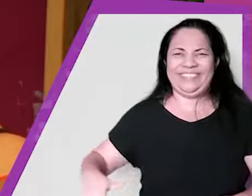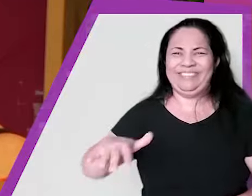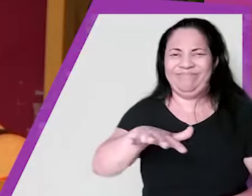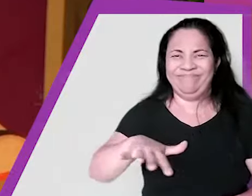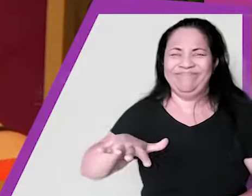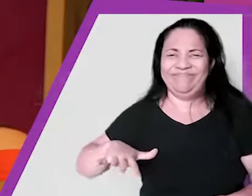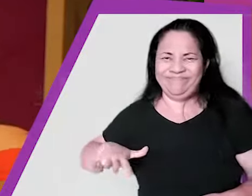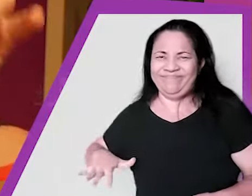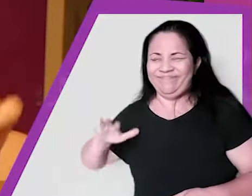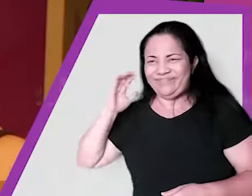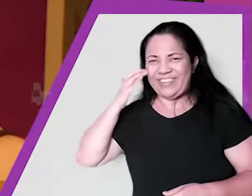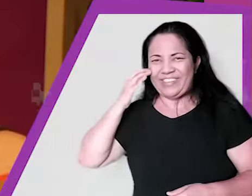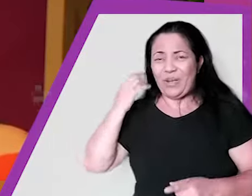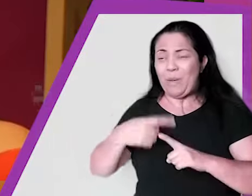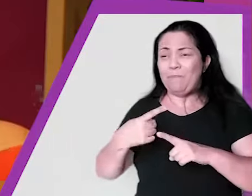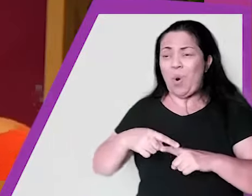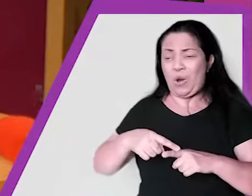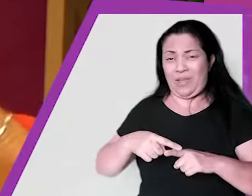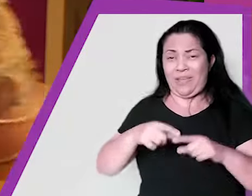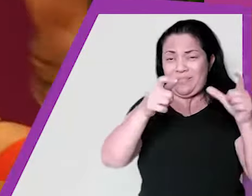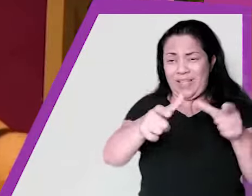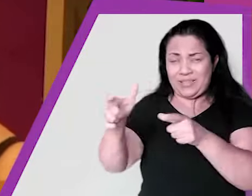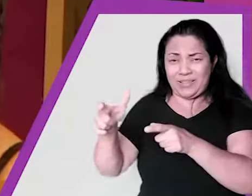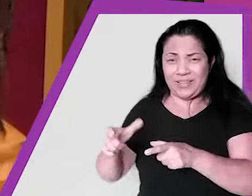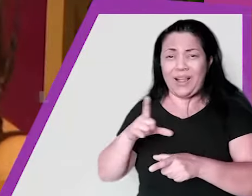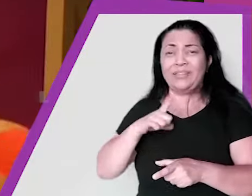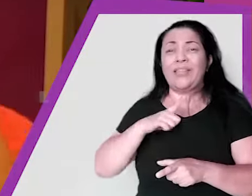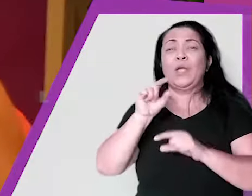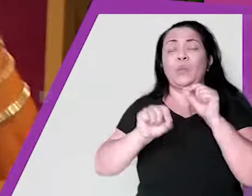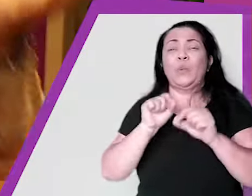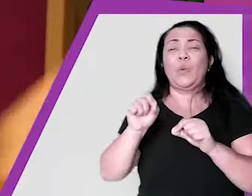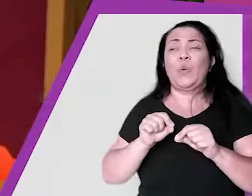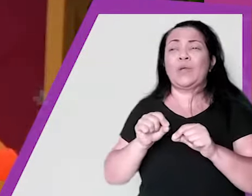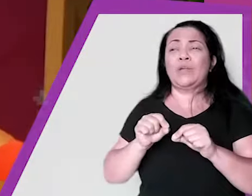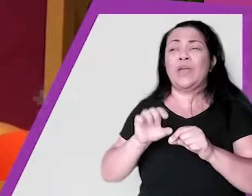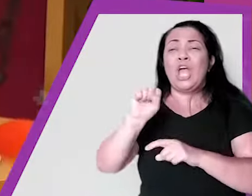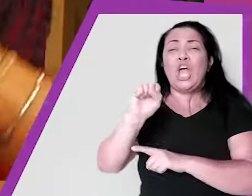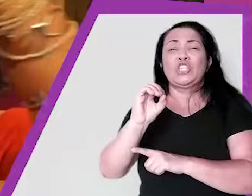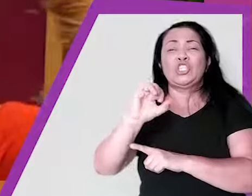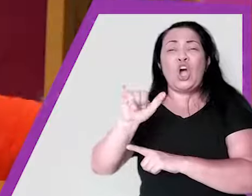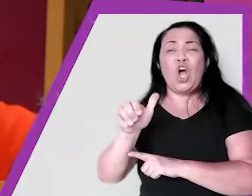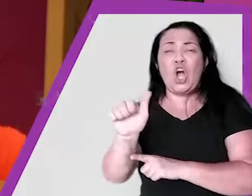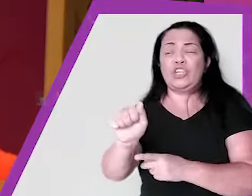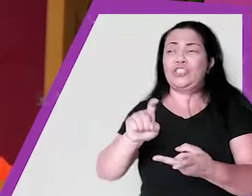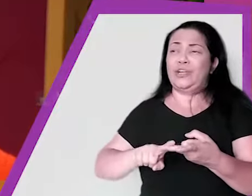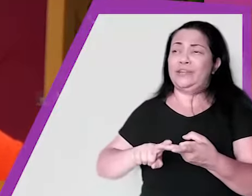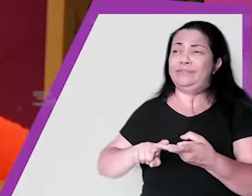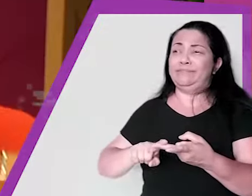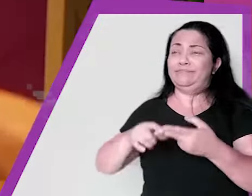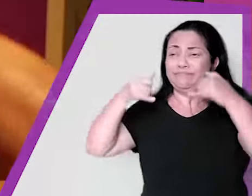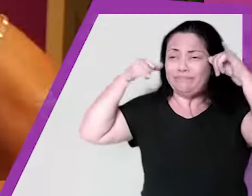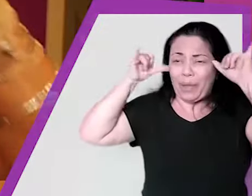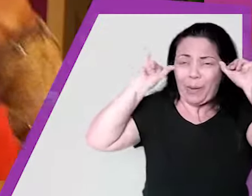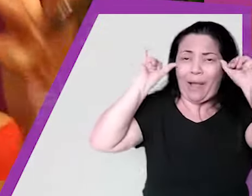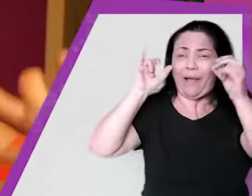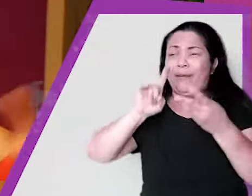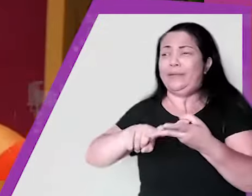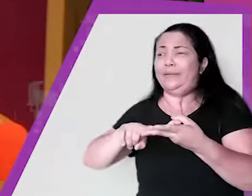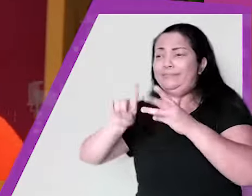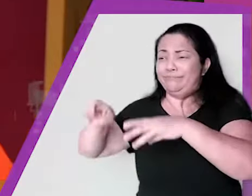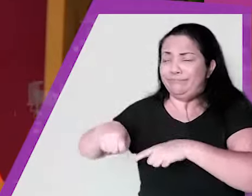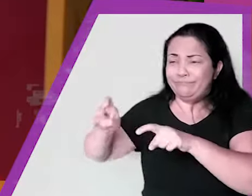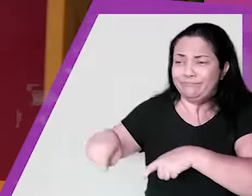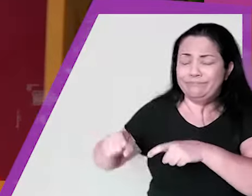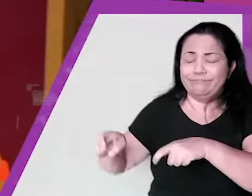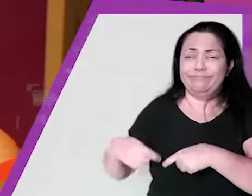são pequenas, como se fossem ilhas de Cerrado no mar de soja, de pecuária, né, de outros usos,